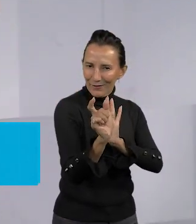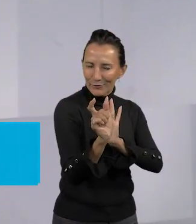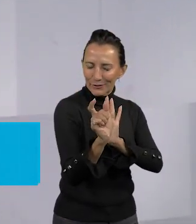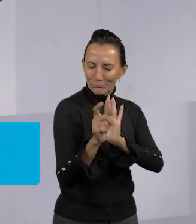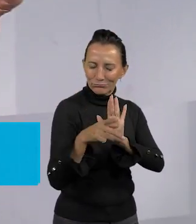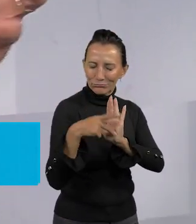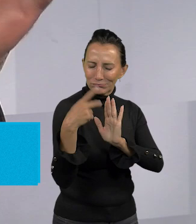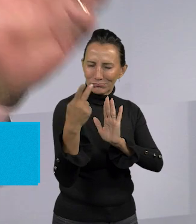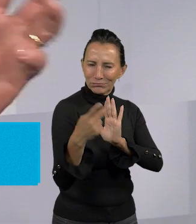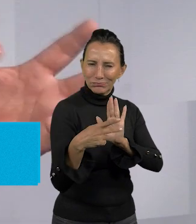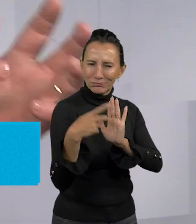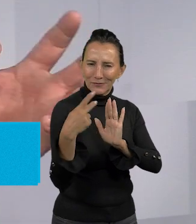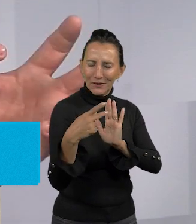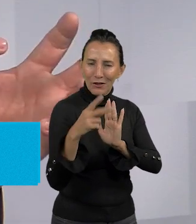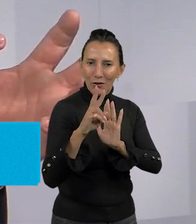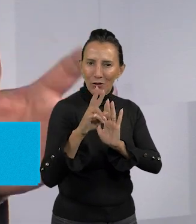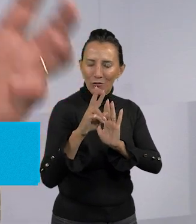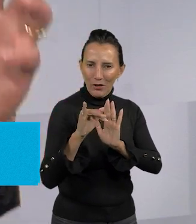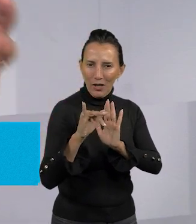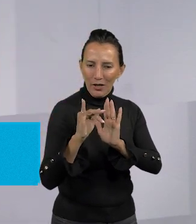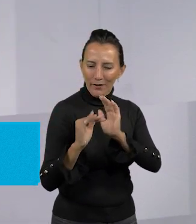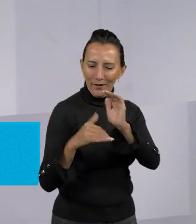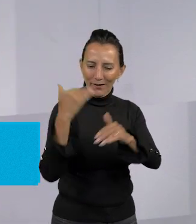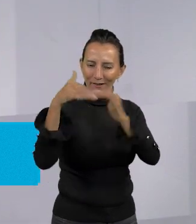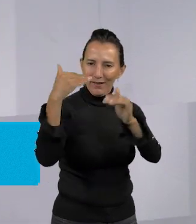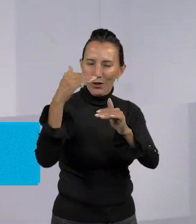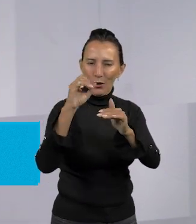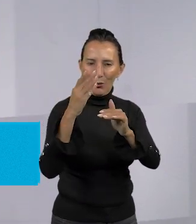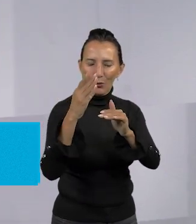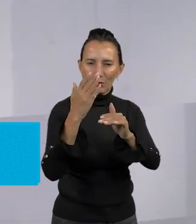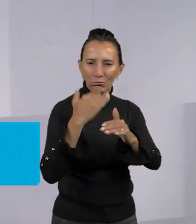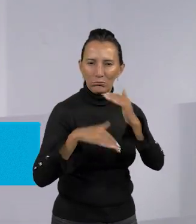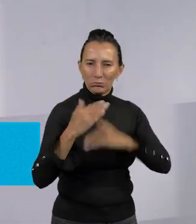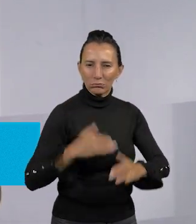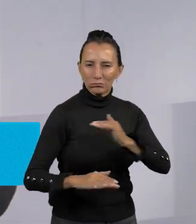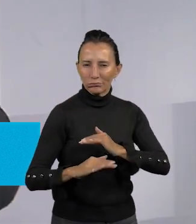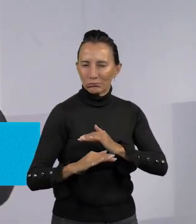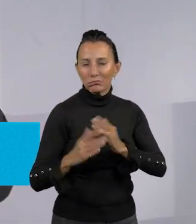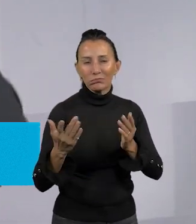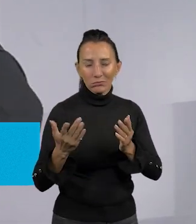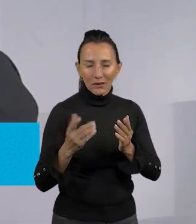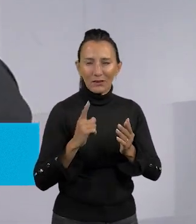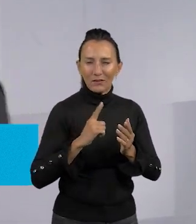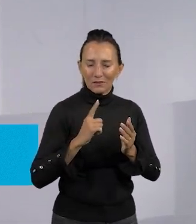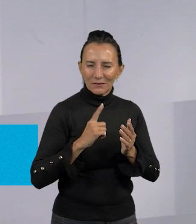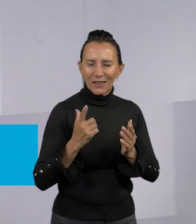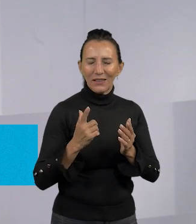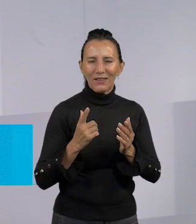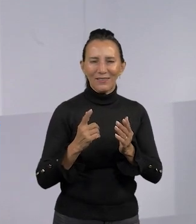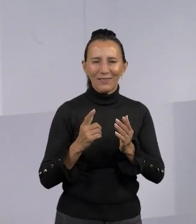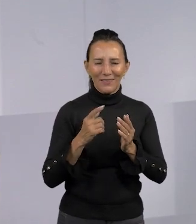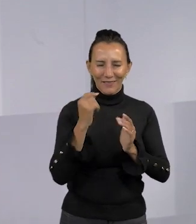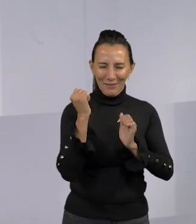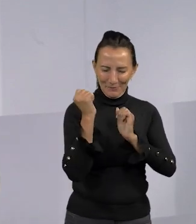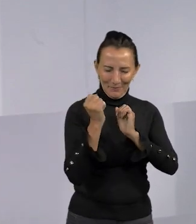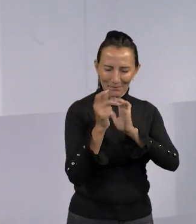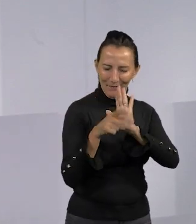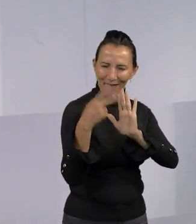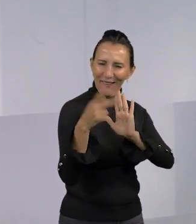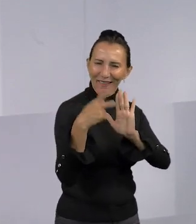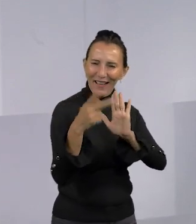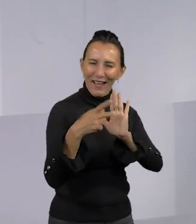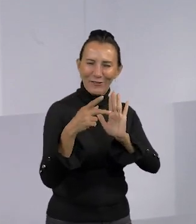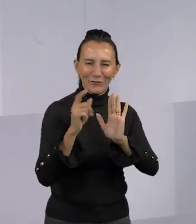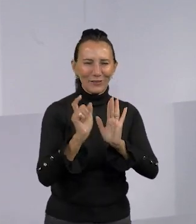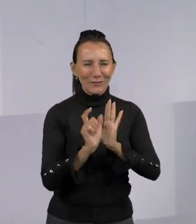vão te te segurar existem palavras que são como molas propulsoras que te empurram para o futuro